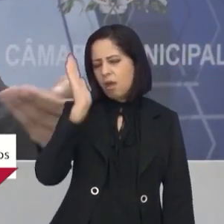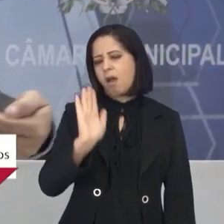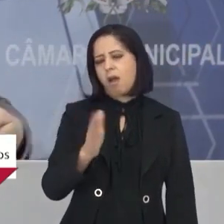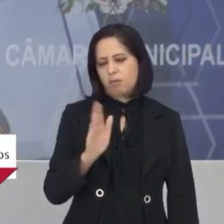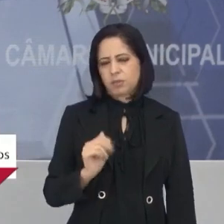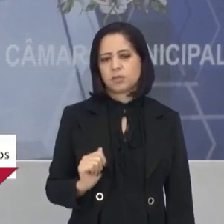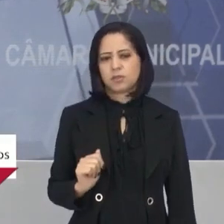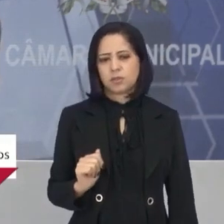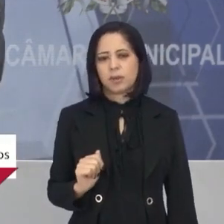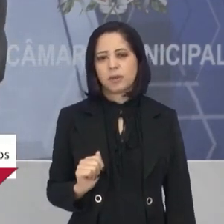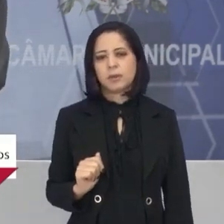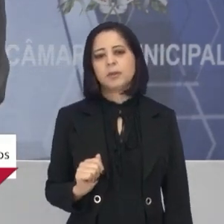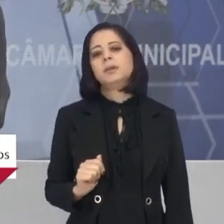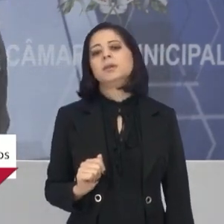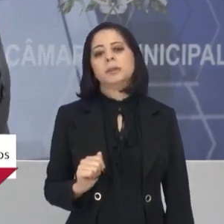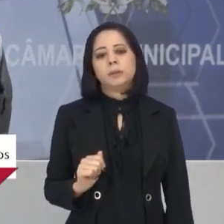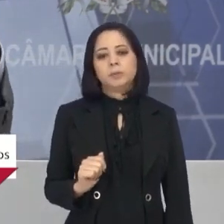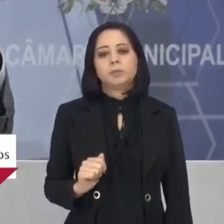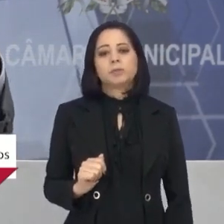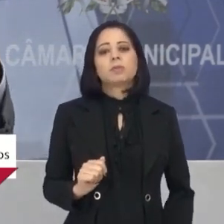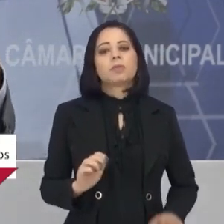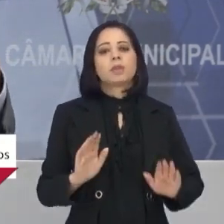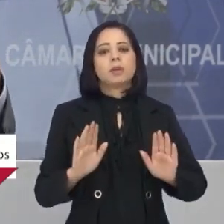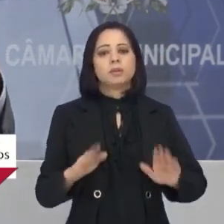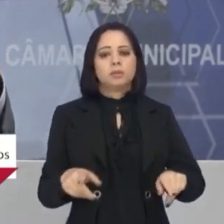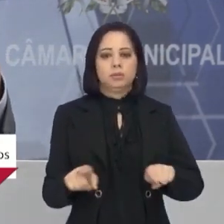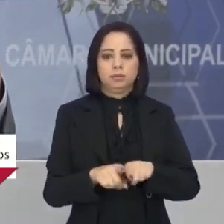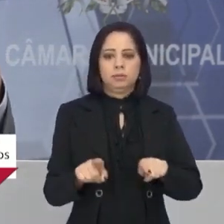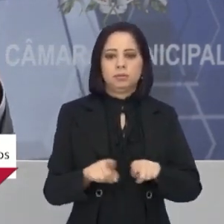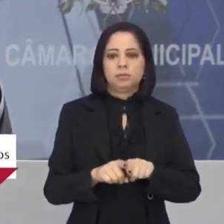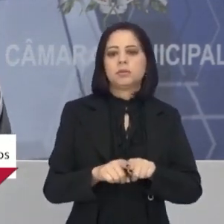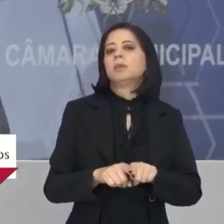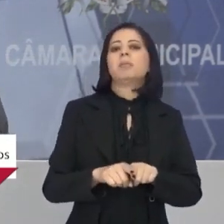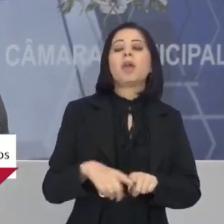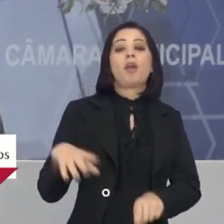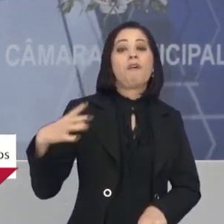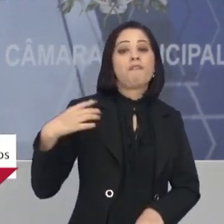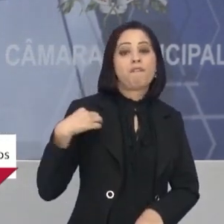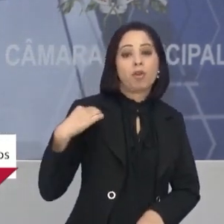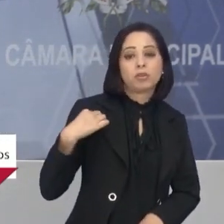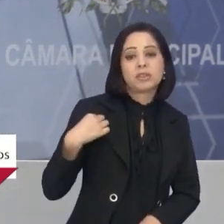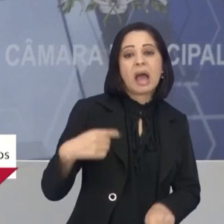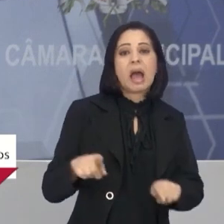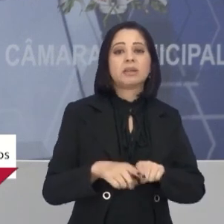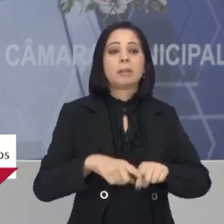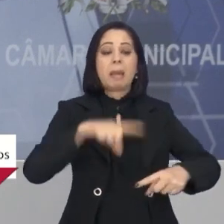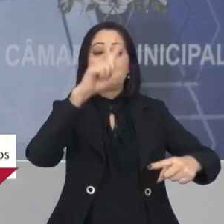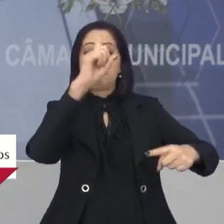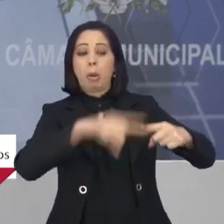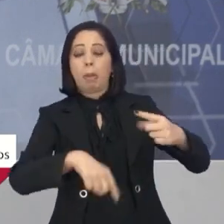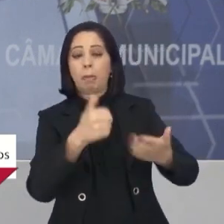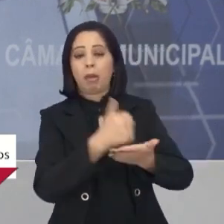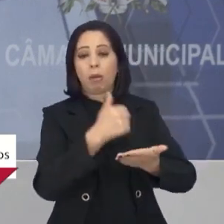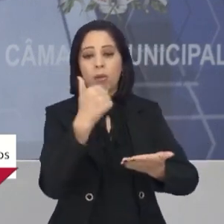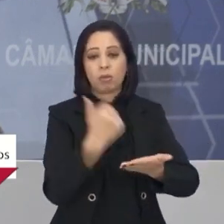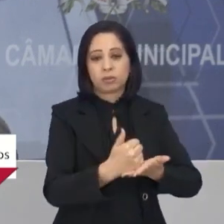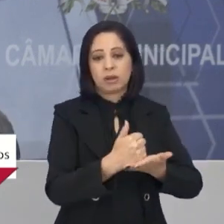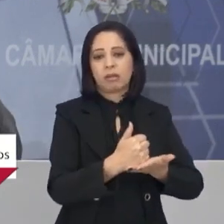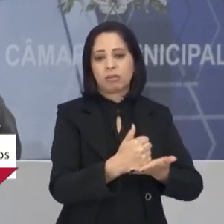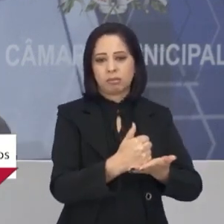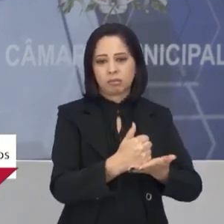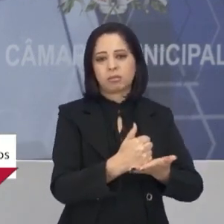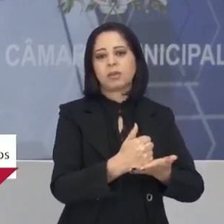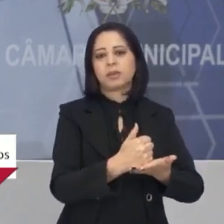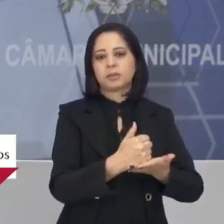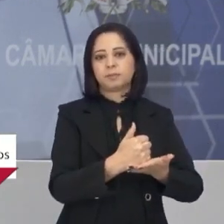responsabilidade praticamente suspensão de transferências voluntárias proibição de contratação de se não atender esses